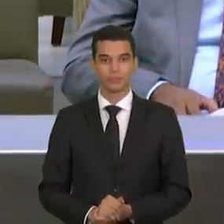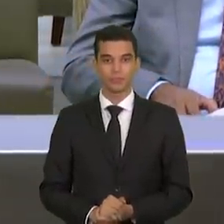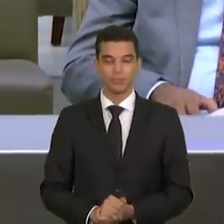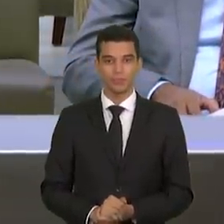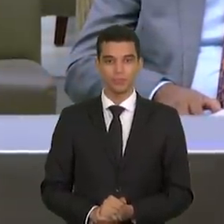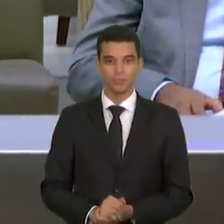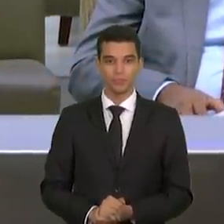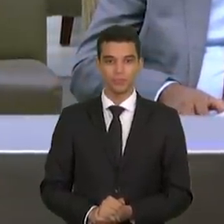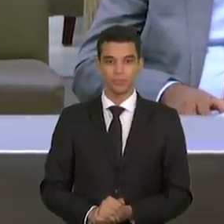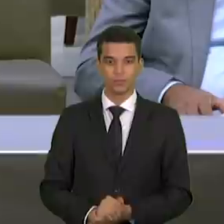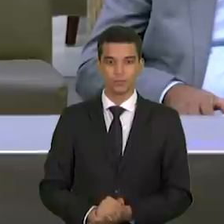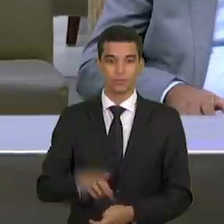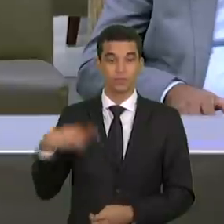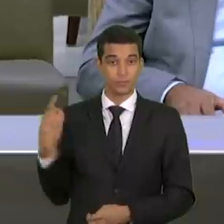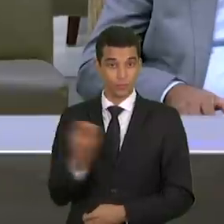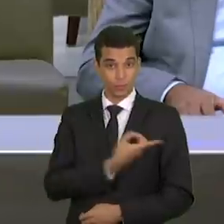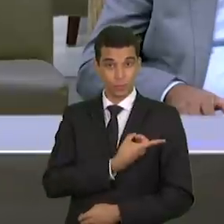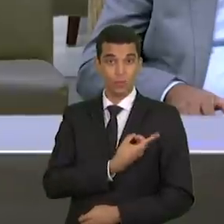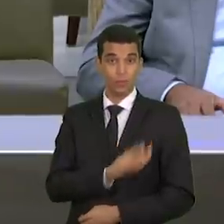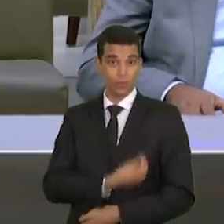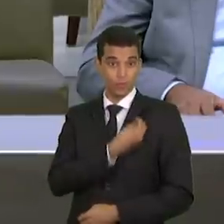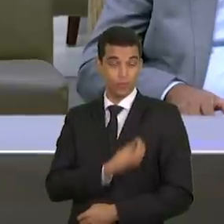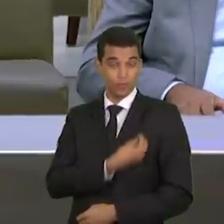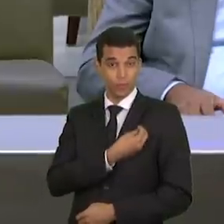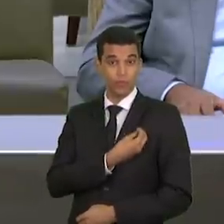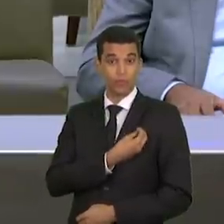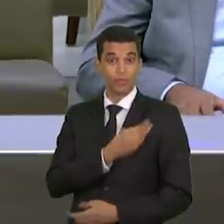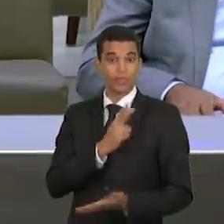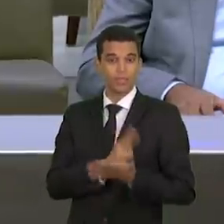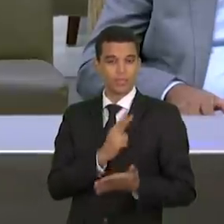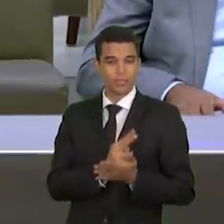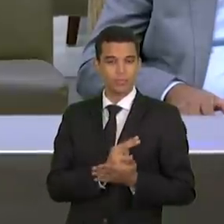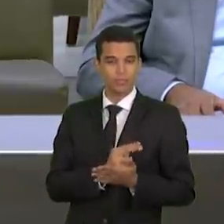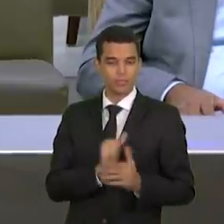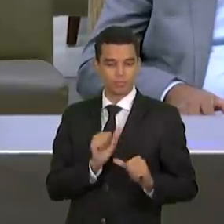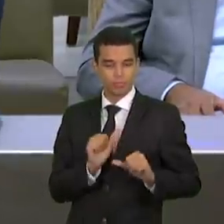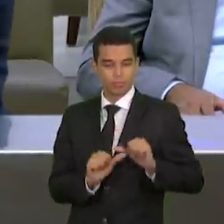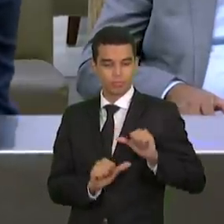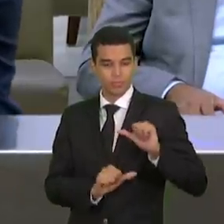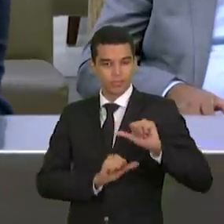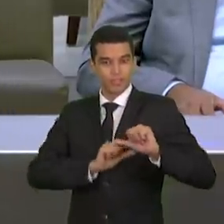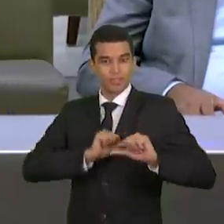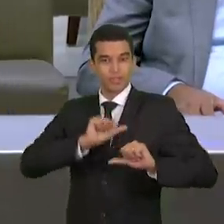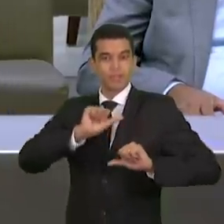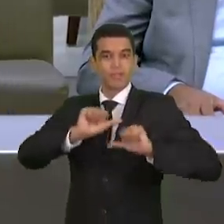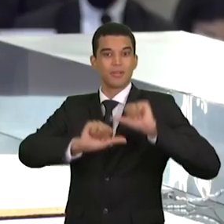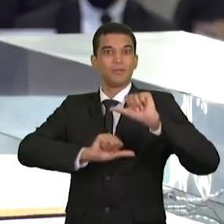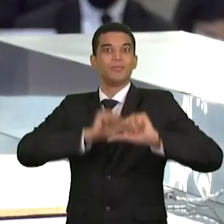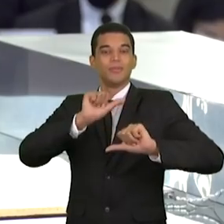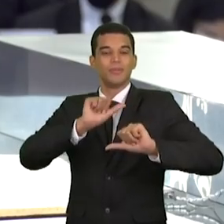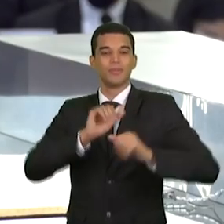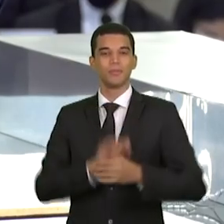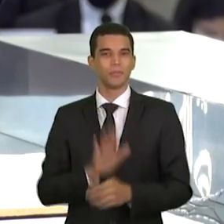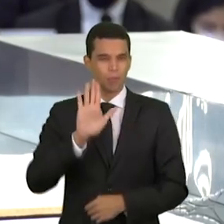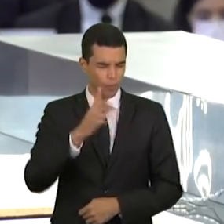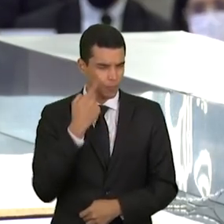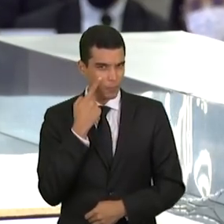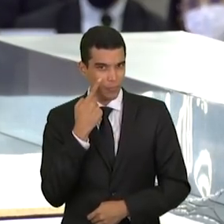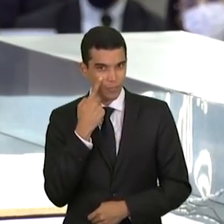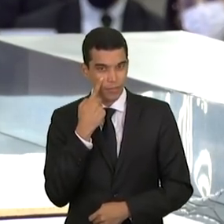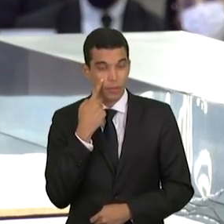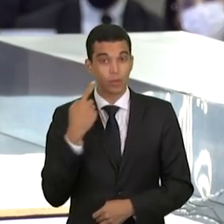somos transformados. Por favor, pare um pouquinho. Vejamos a junção